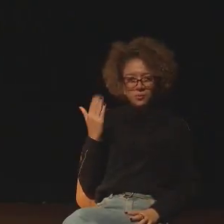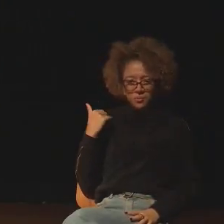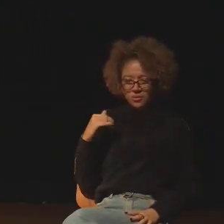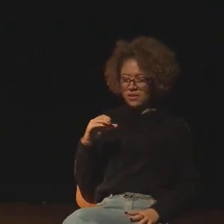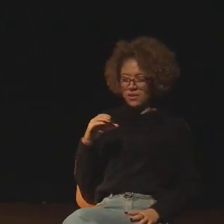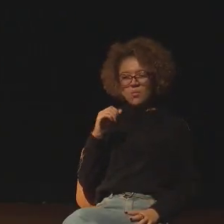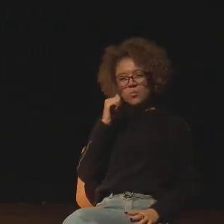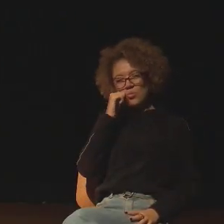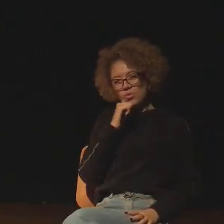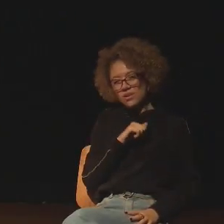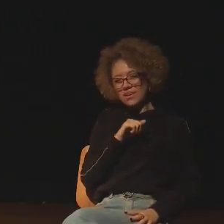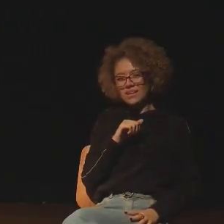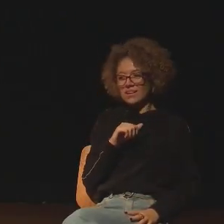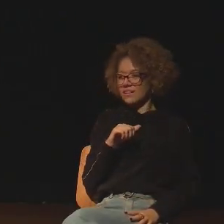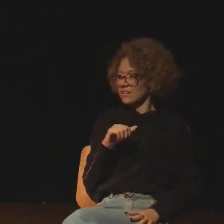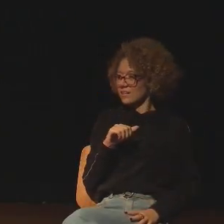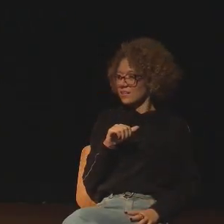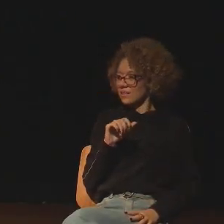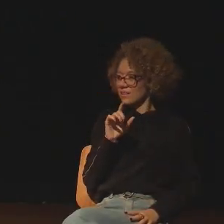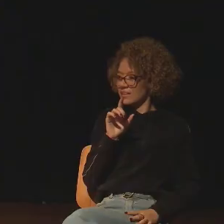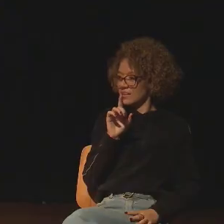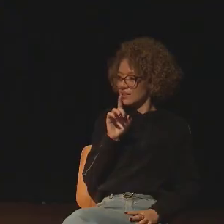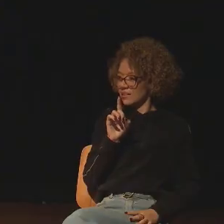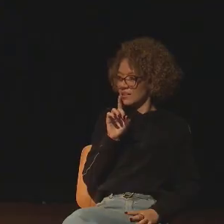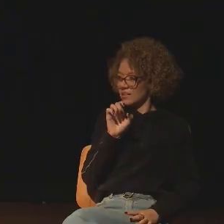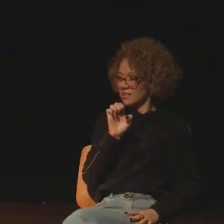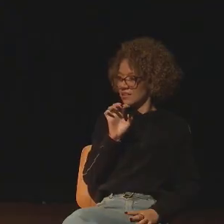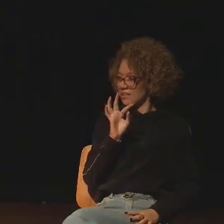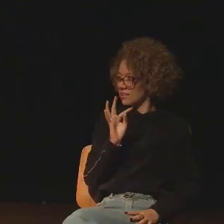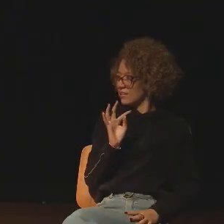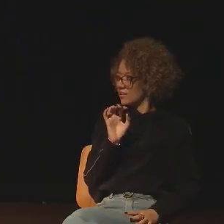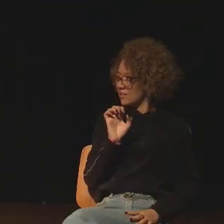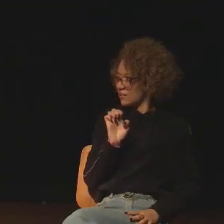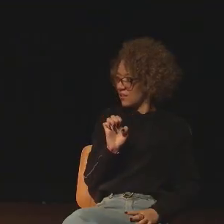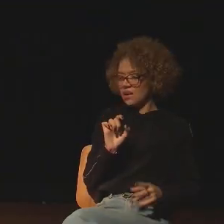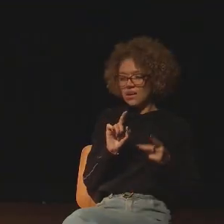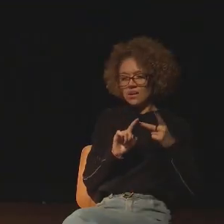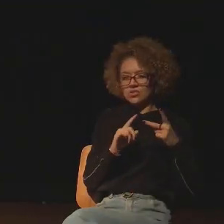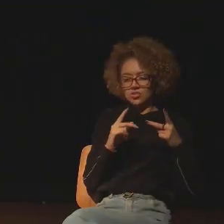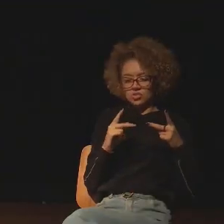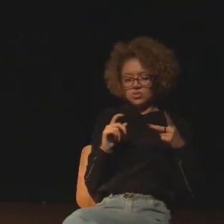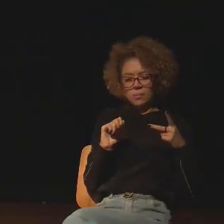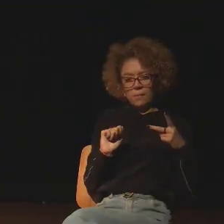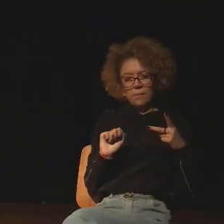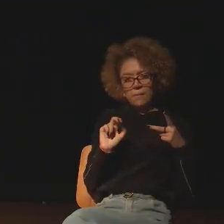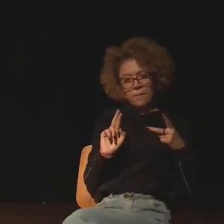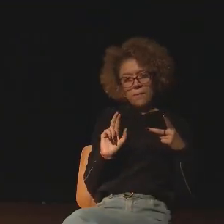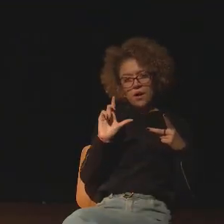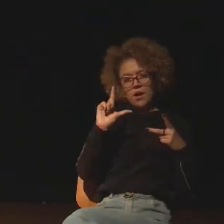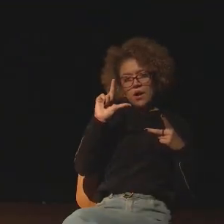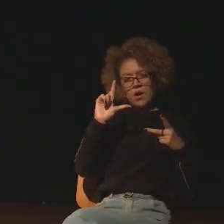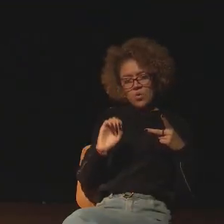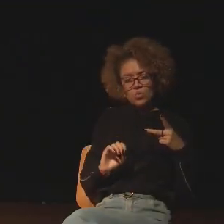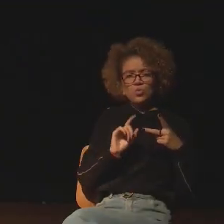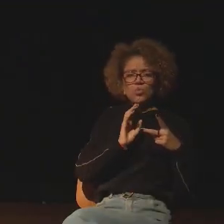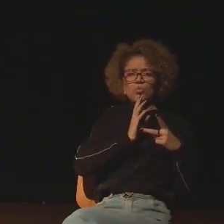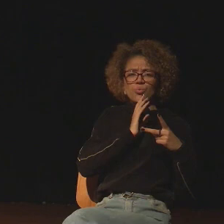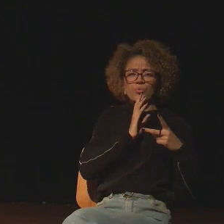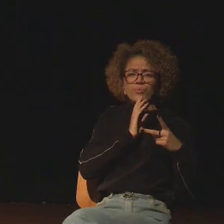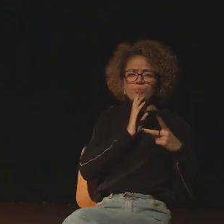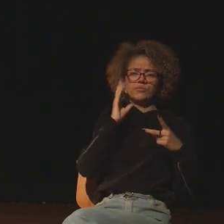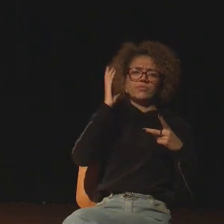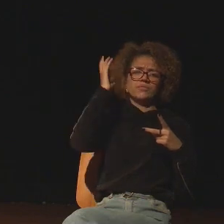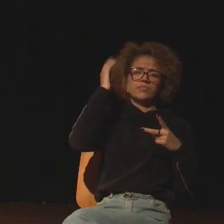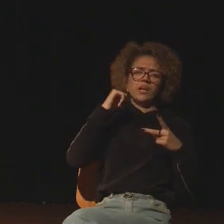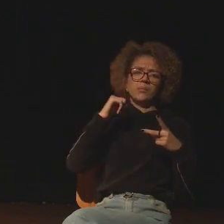Beth França, que está aqui, tudo bem, Beth, com várias pessoas também, Paulo, que está aqui, conhece as nossas demandas, e não são apenas